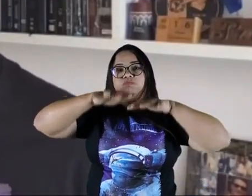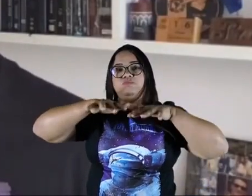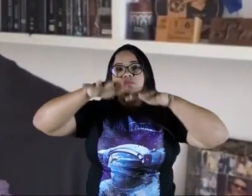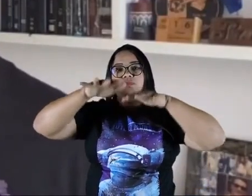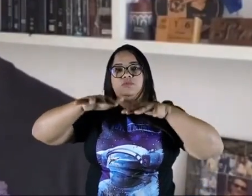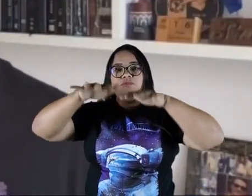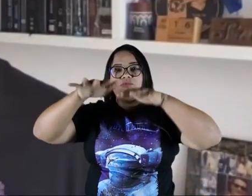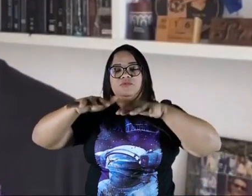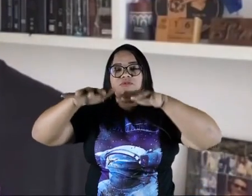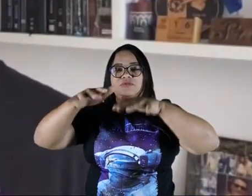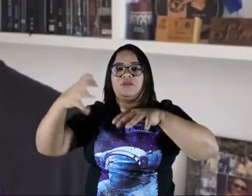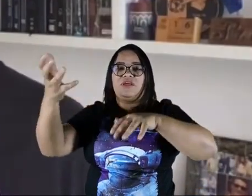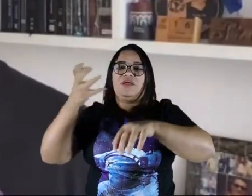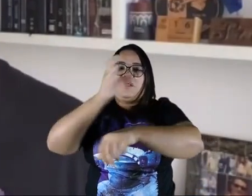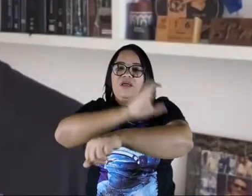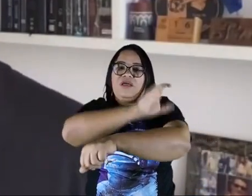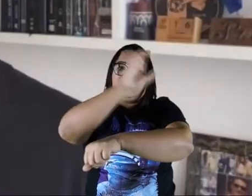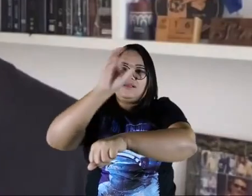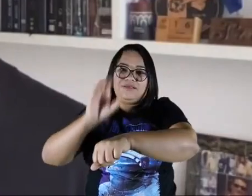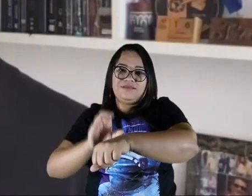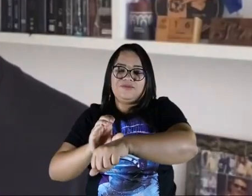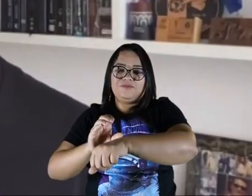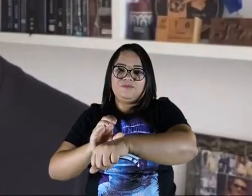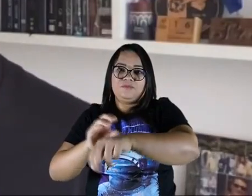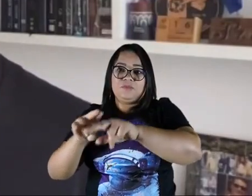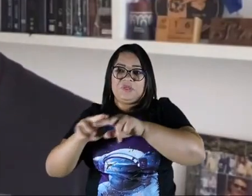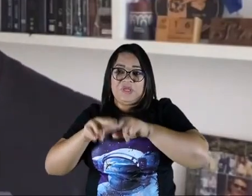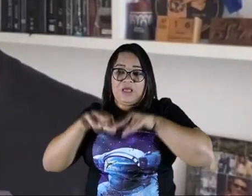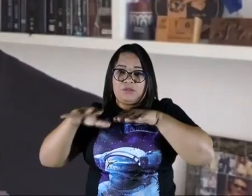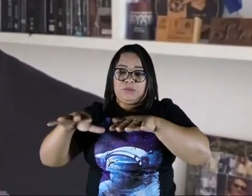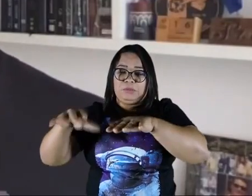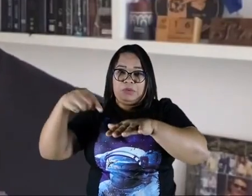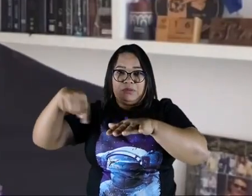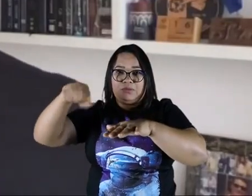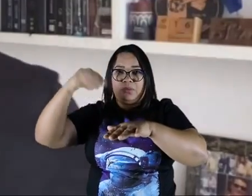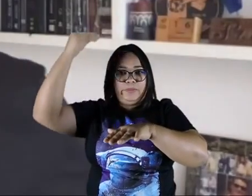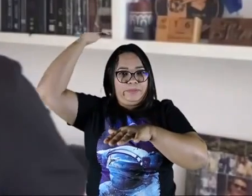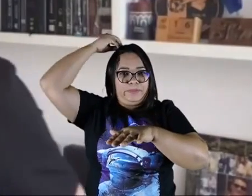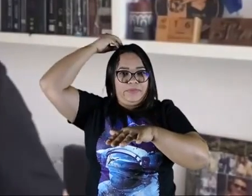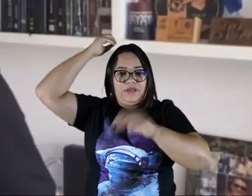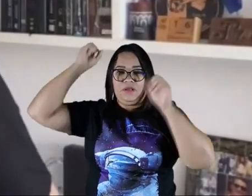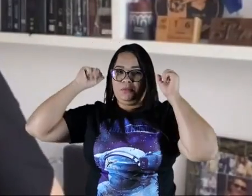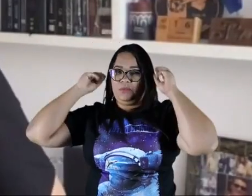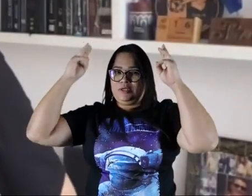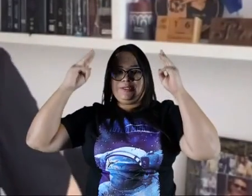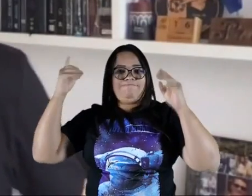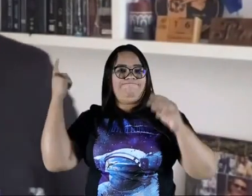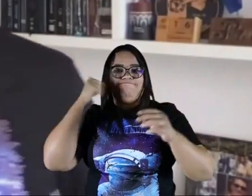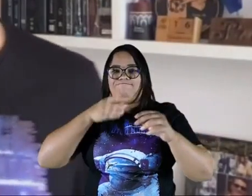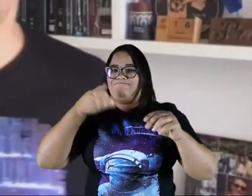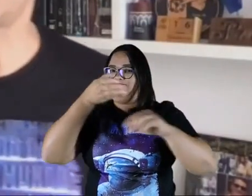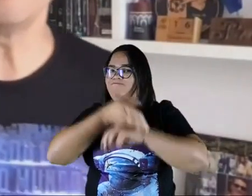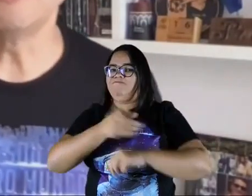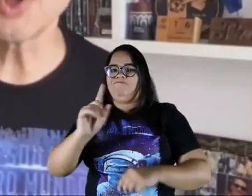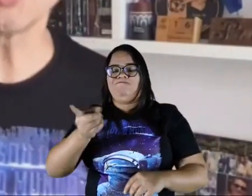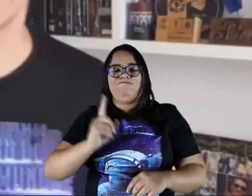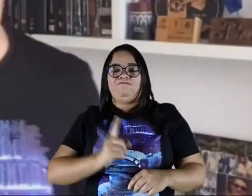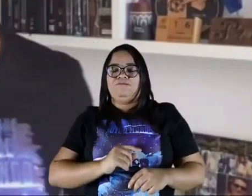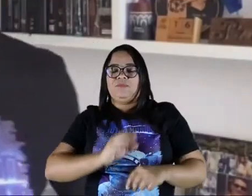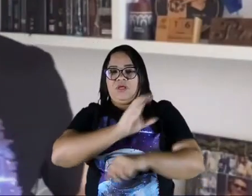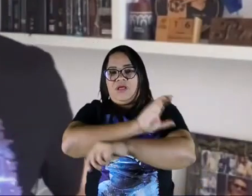povo, não chegou e não entrou a Canaã. Eu fui nesse Monte Nebo e vi o Monte Nebo,